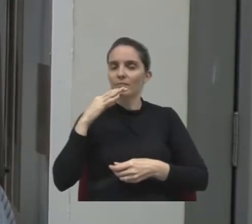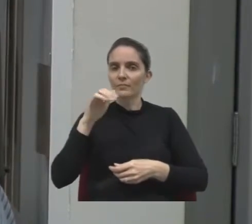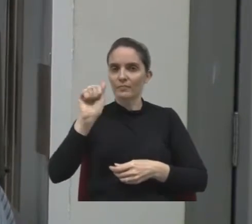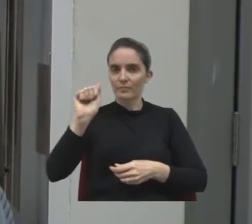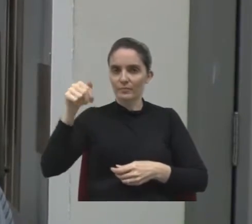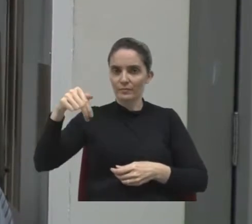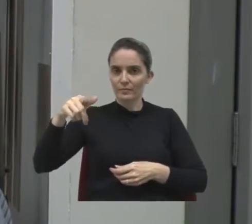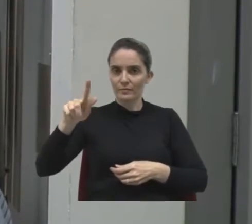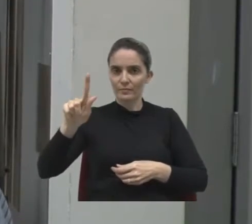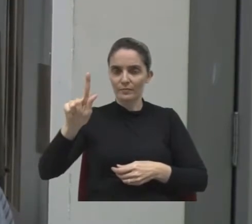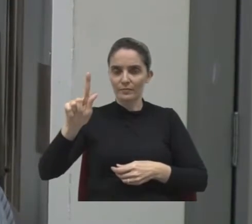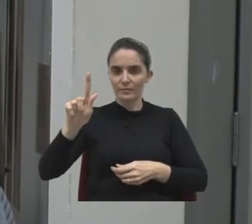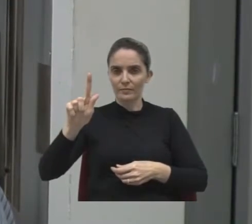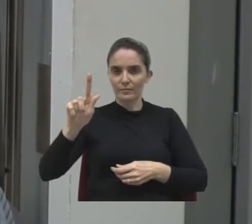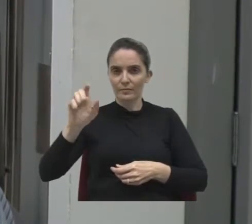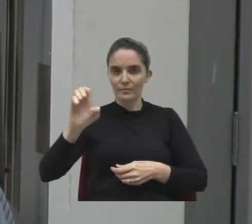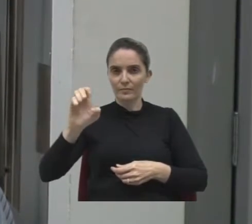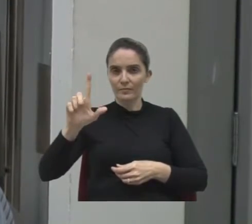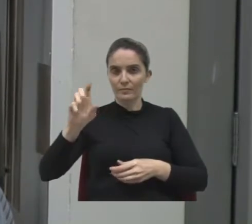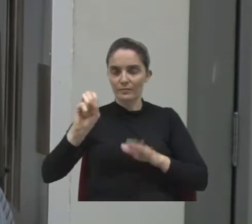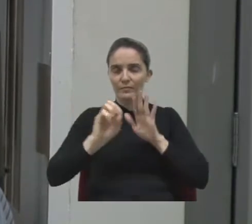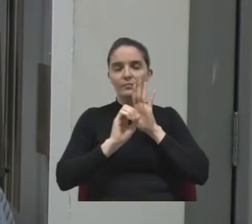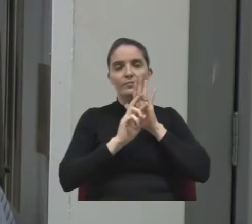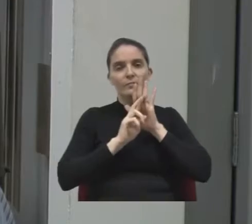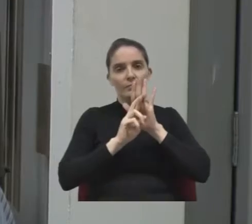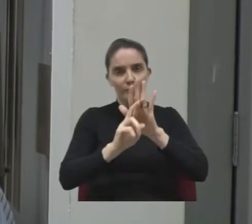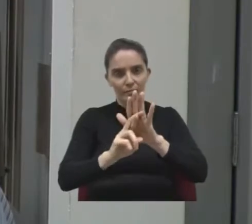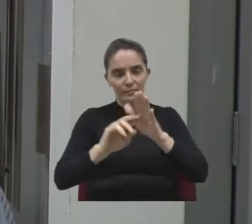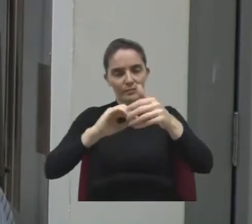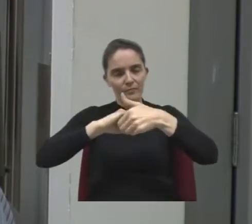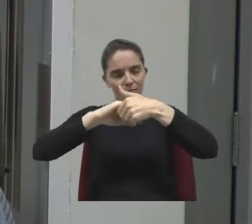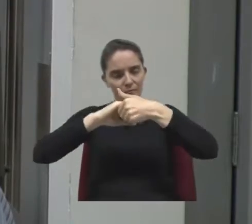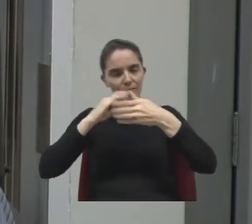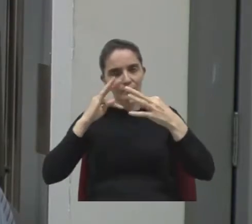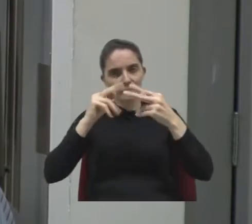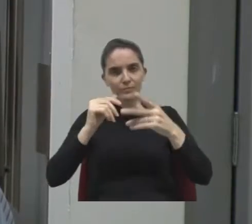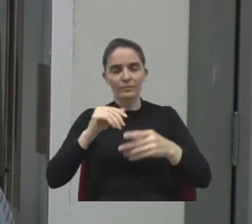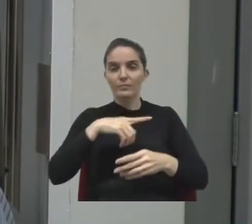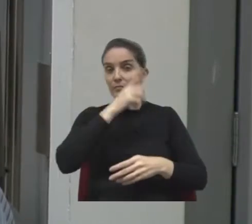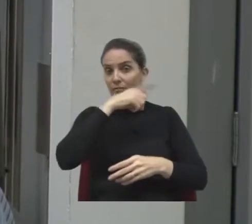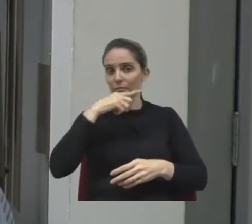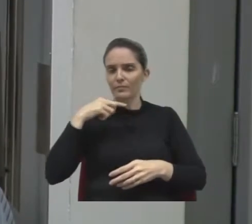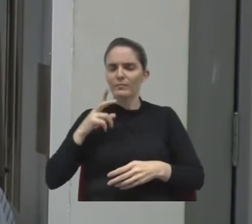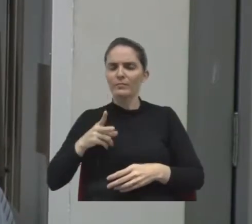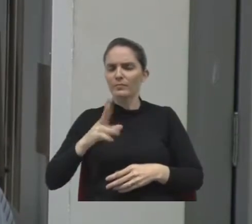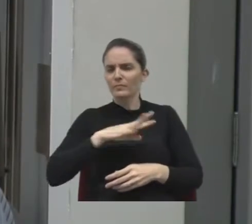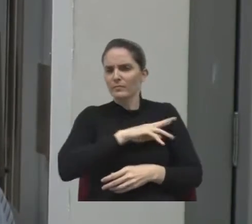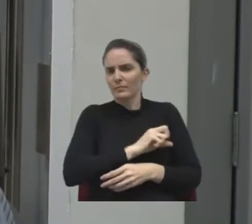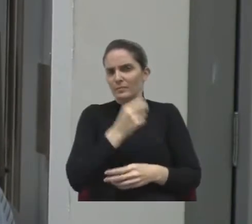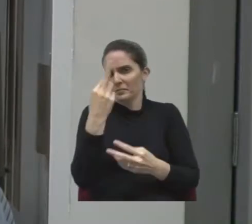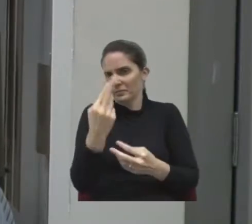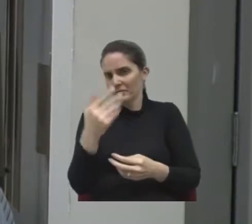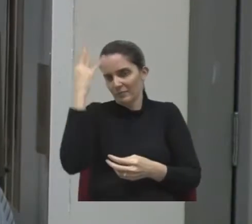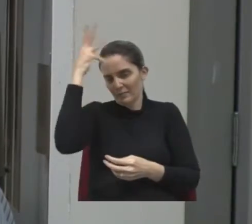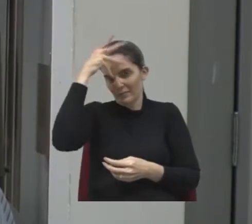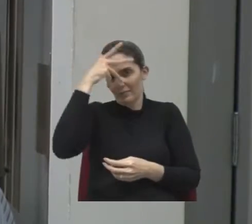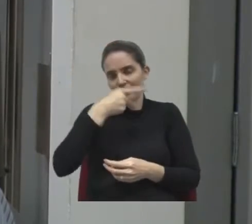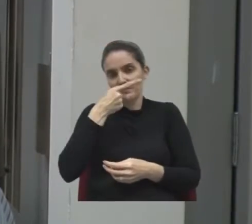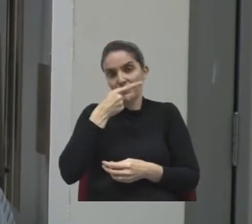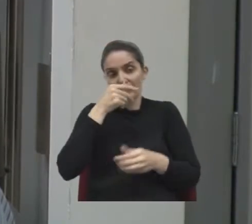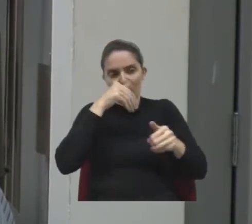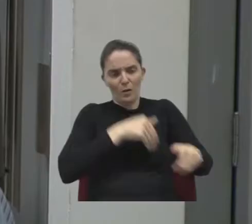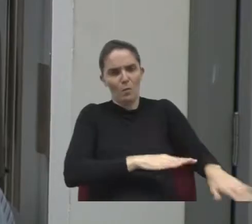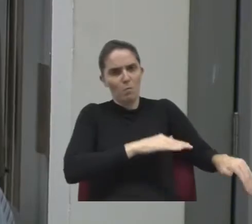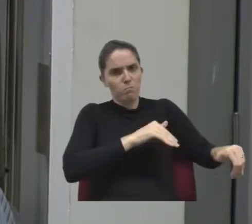que estão aqui. Eu sempre gostei muito, né, assim como a vereadora Érica falou, no desfile de 7 de